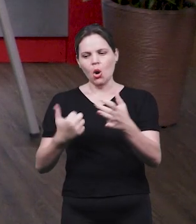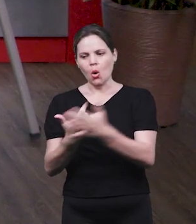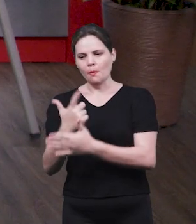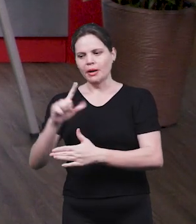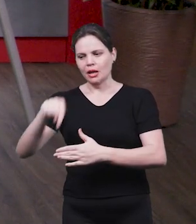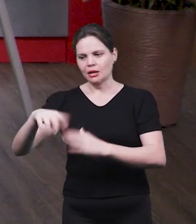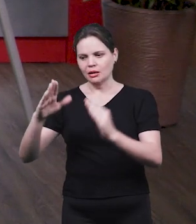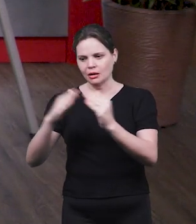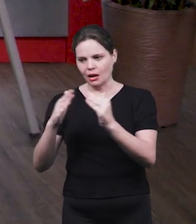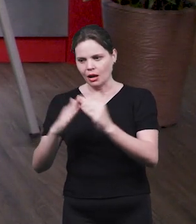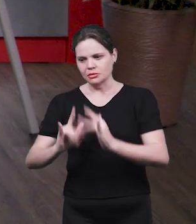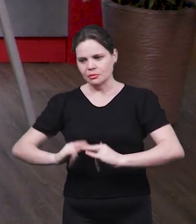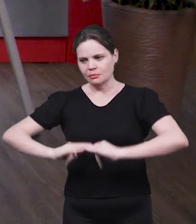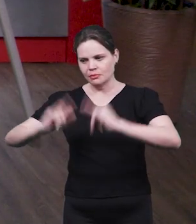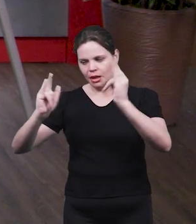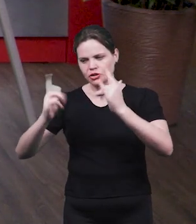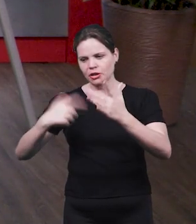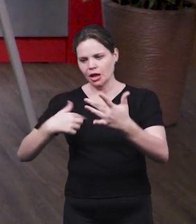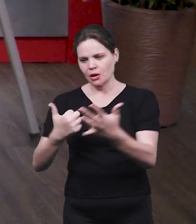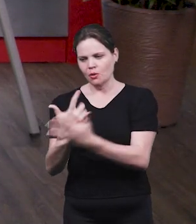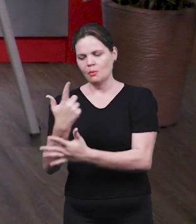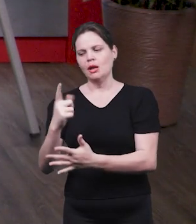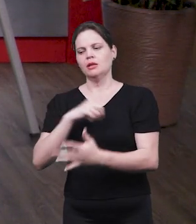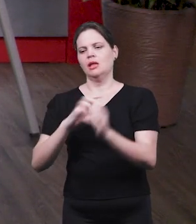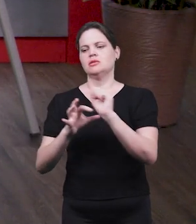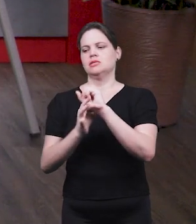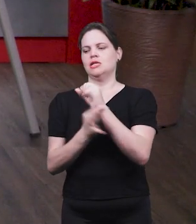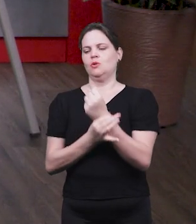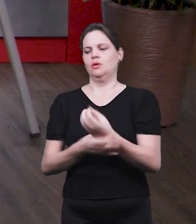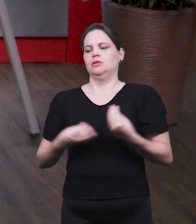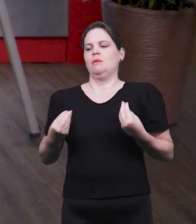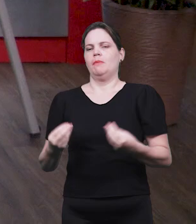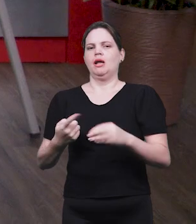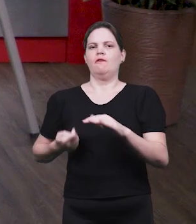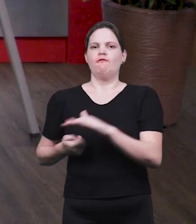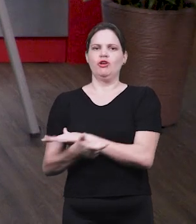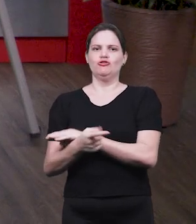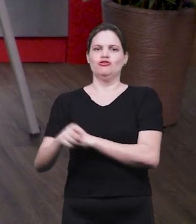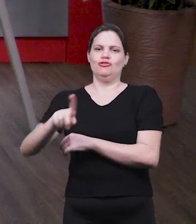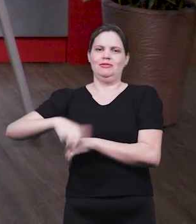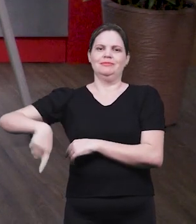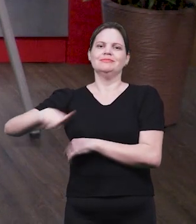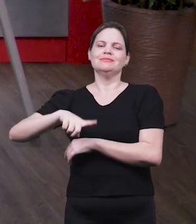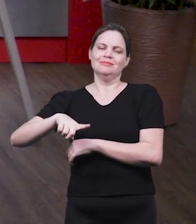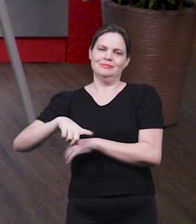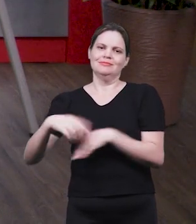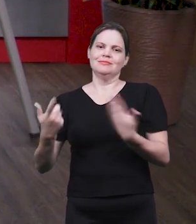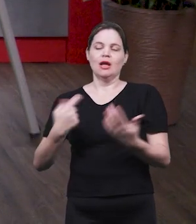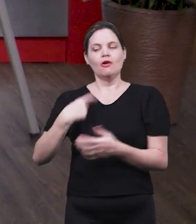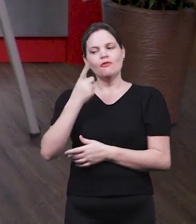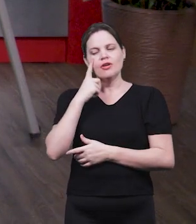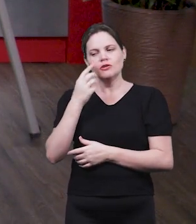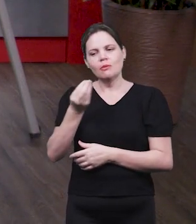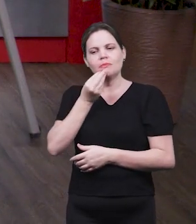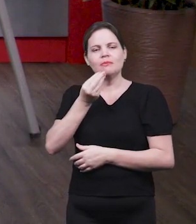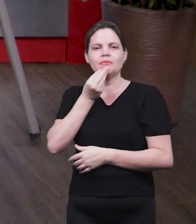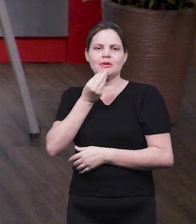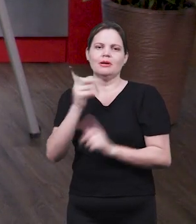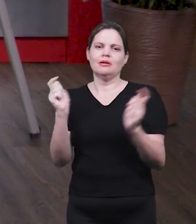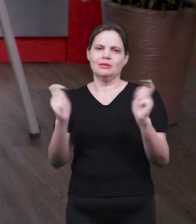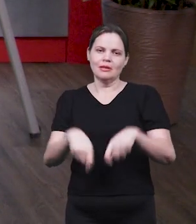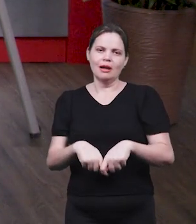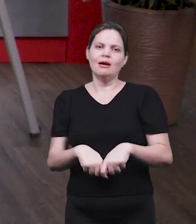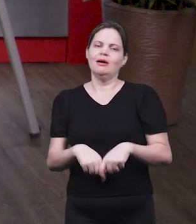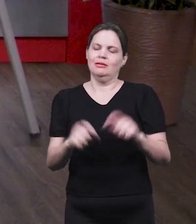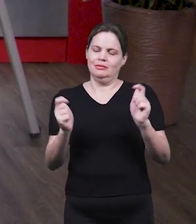imóvel, adquirir, pagar a União por aquele imóvel, ele vai ter segurança de investir. Então, eu vejo benefícios nessa PEC. Pela PEC,